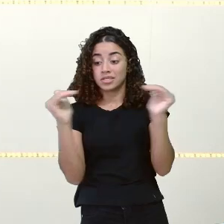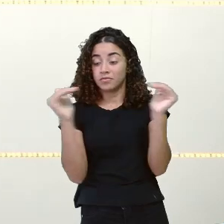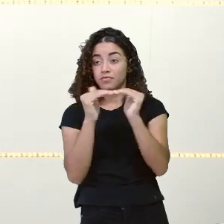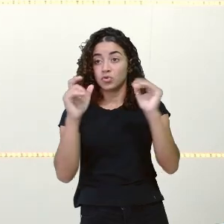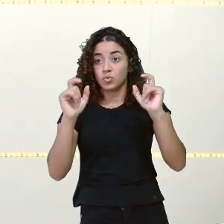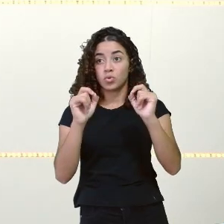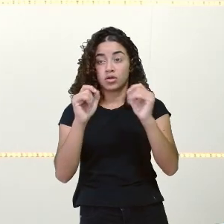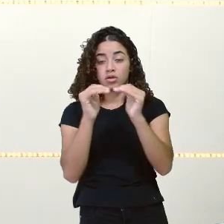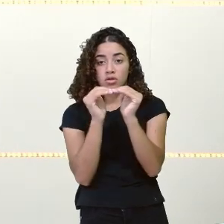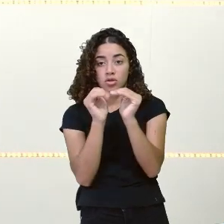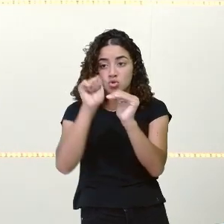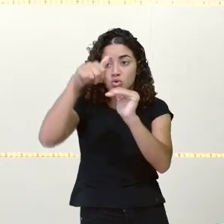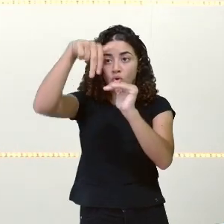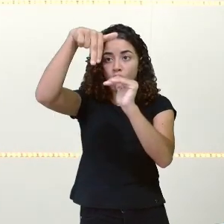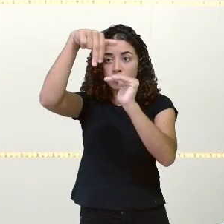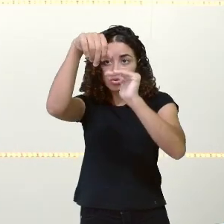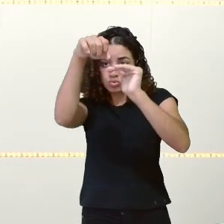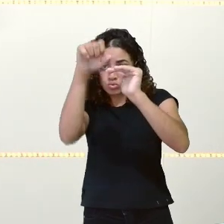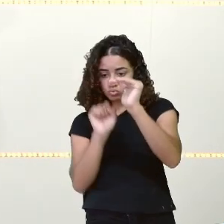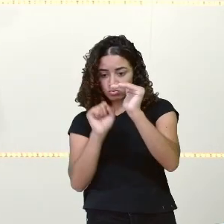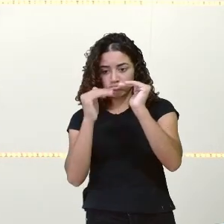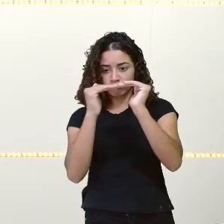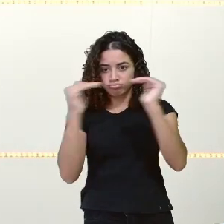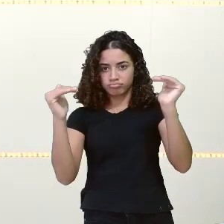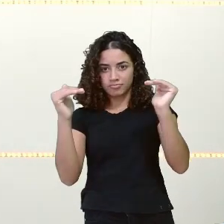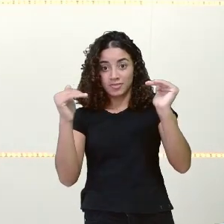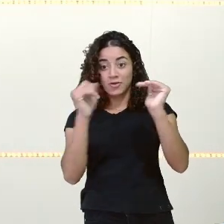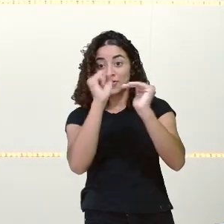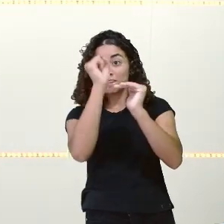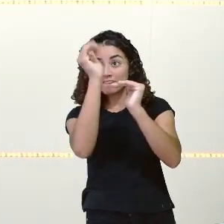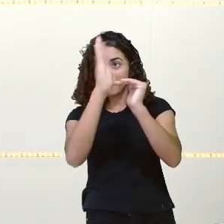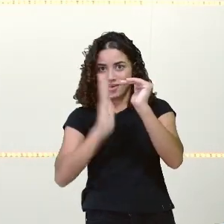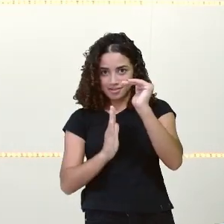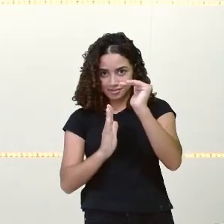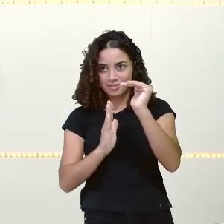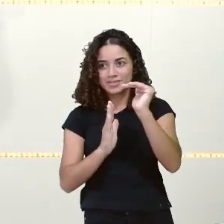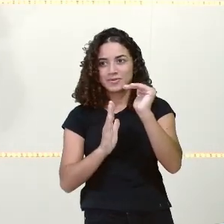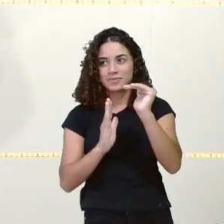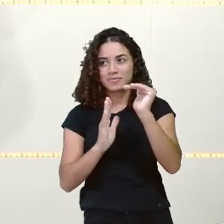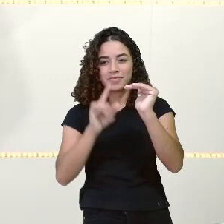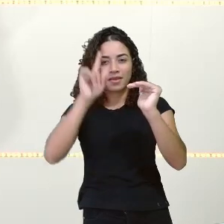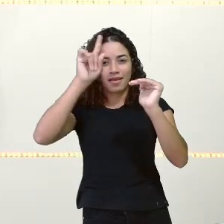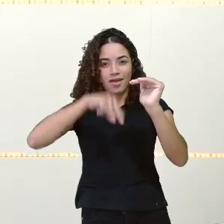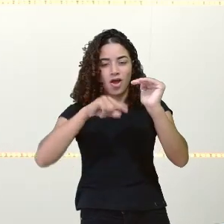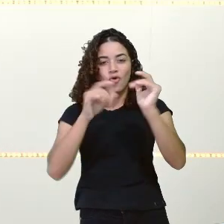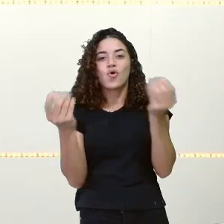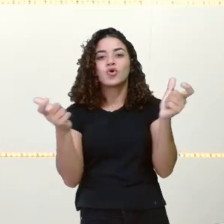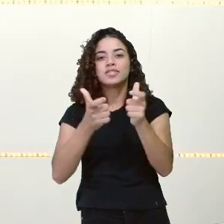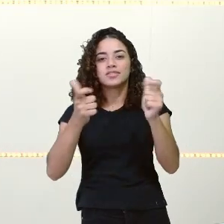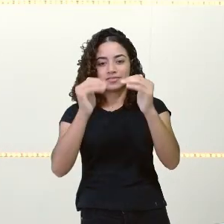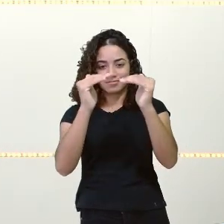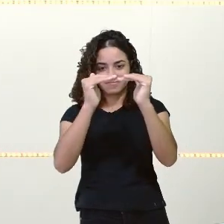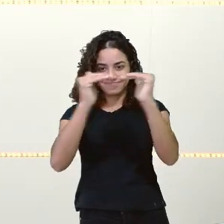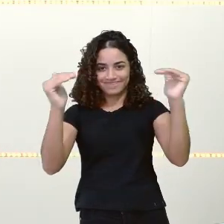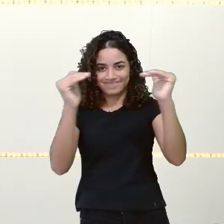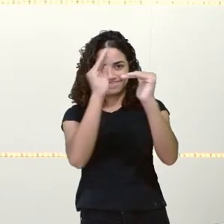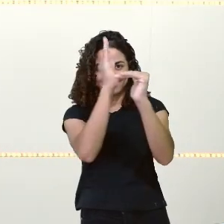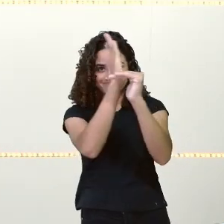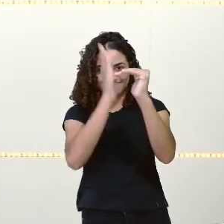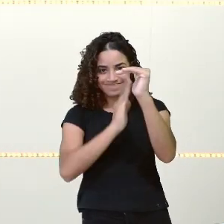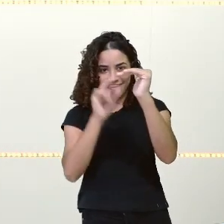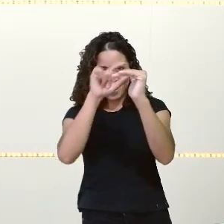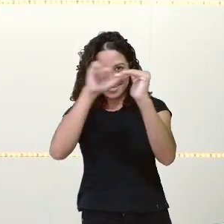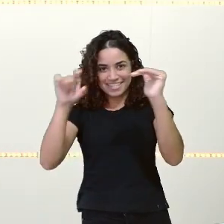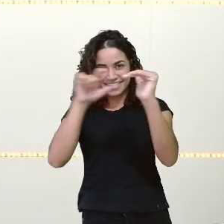em norte e região sul. E o Brasil, gente, passa bem no meio da linha do Equador. Essa linha do